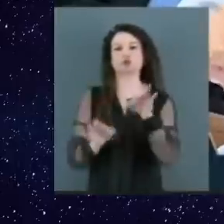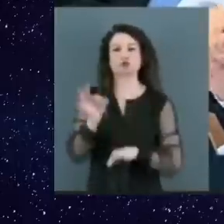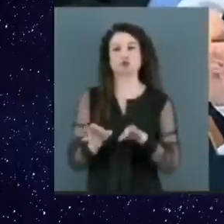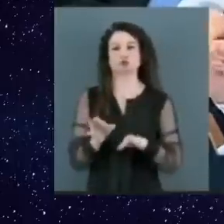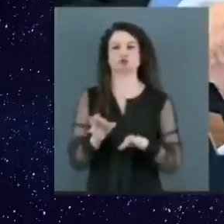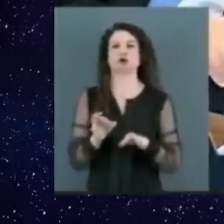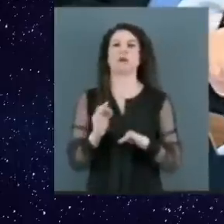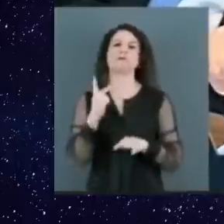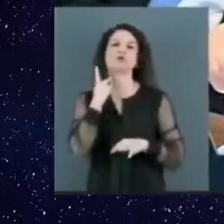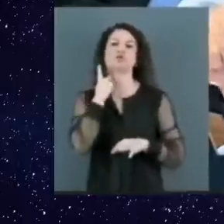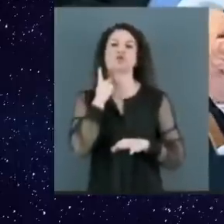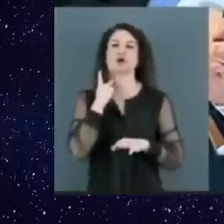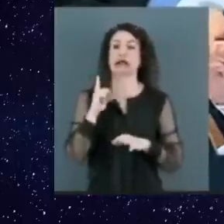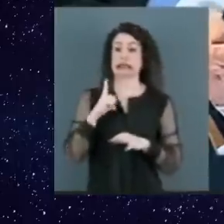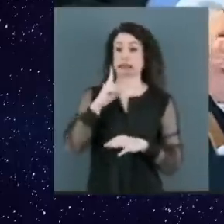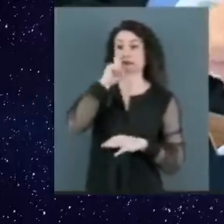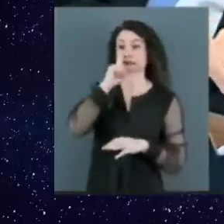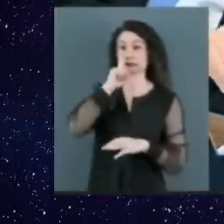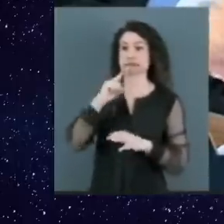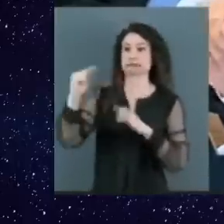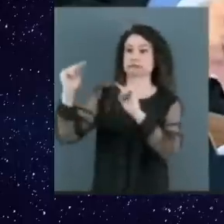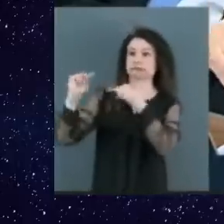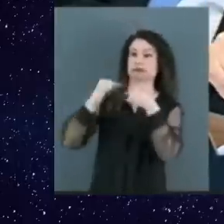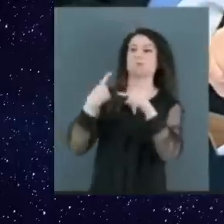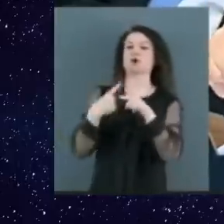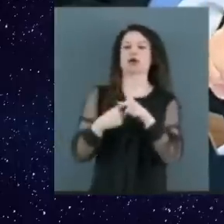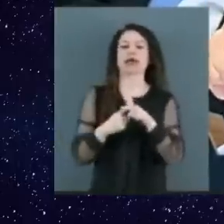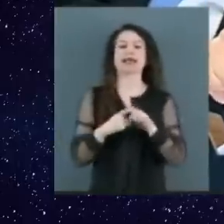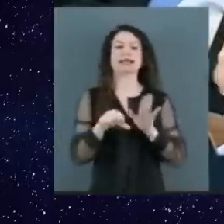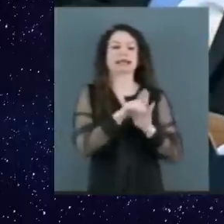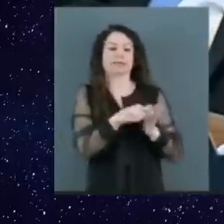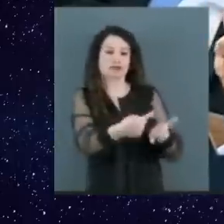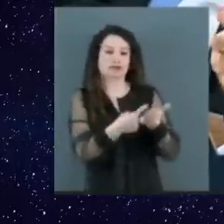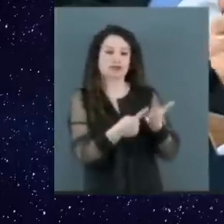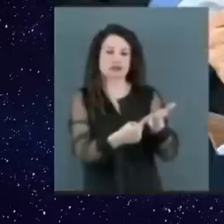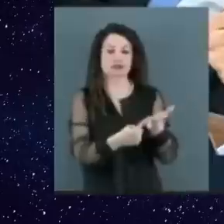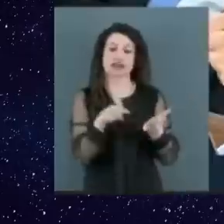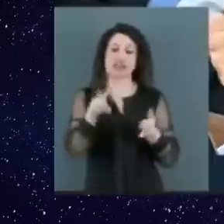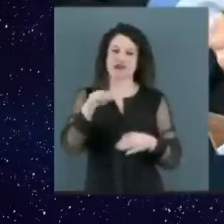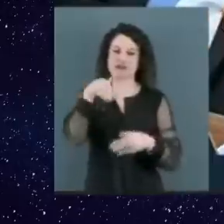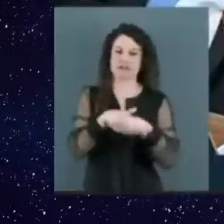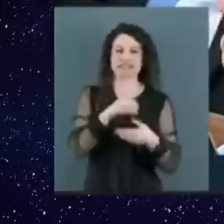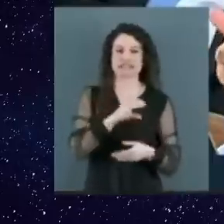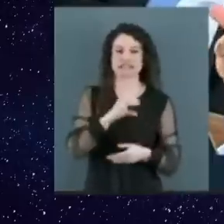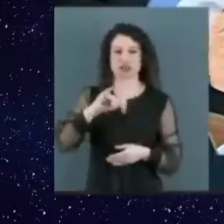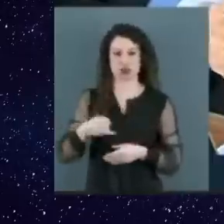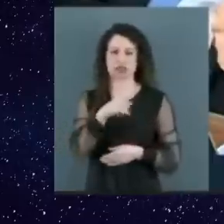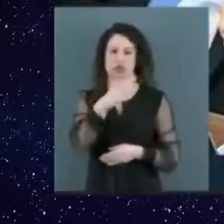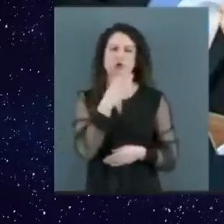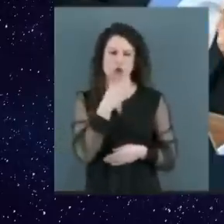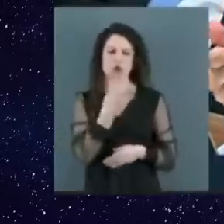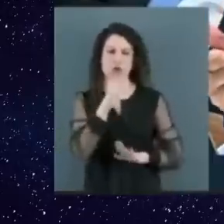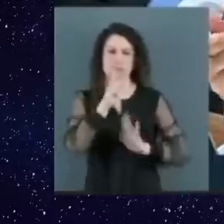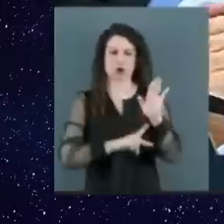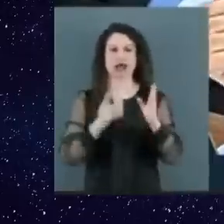em situação de risco por conta do crime organizado. Deve ser votado amanhã na CCJ. Eu sei que Vossa Excelência tem conhecimento do projeto, ele foi entregue